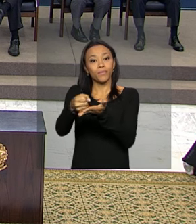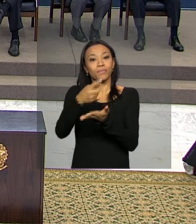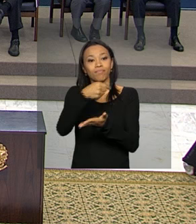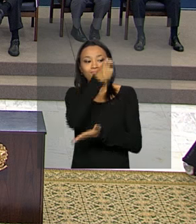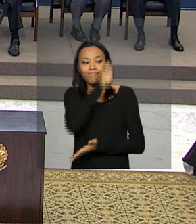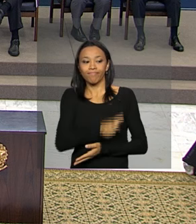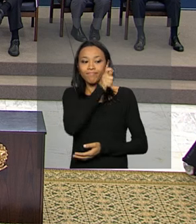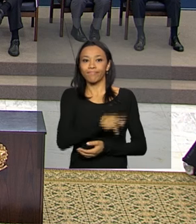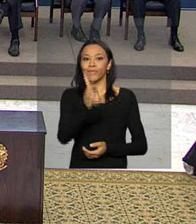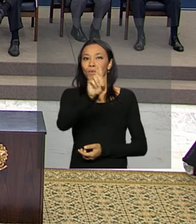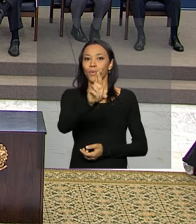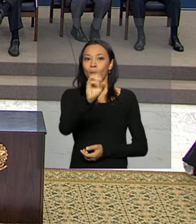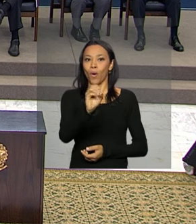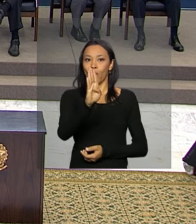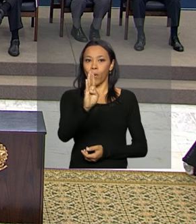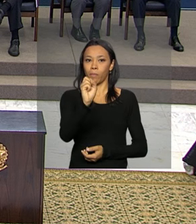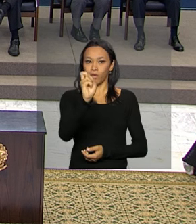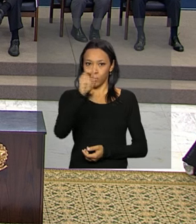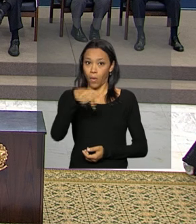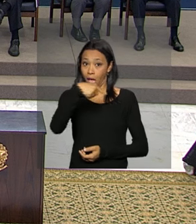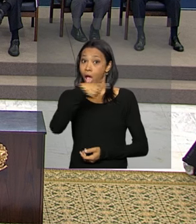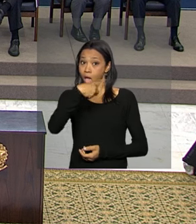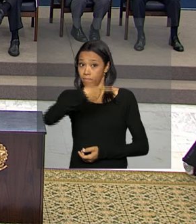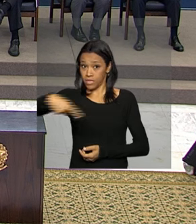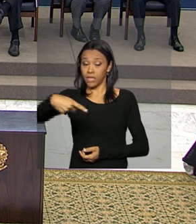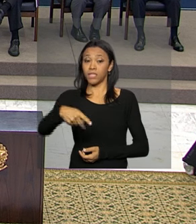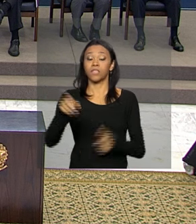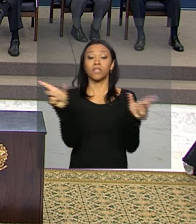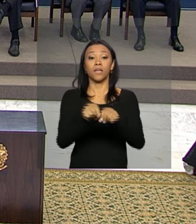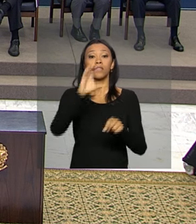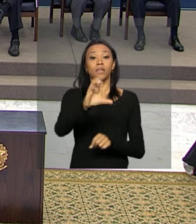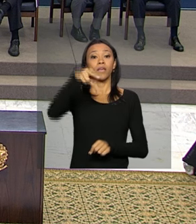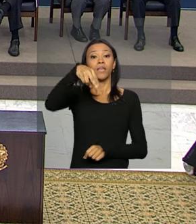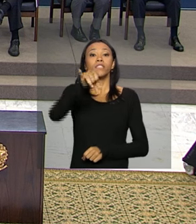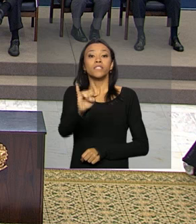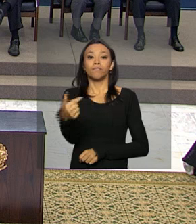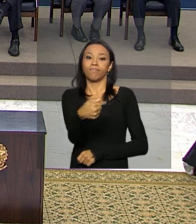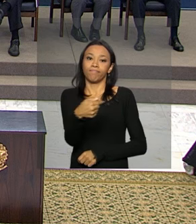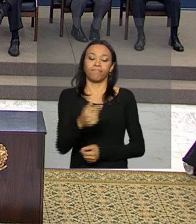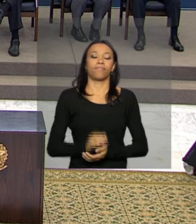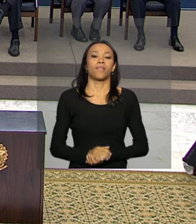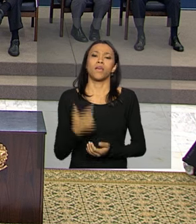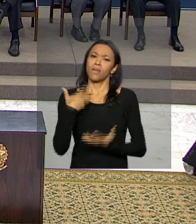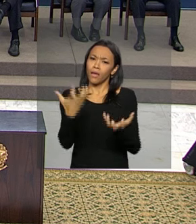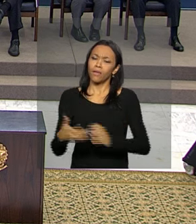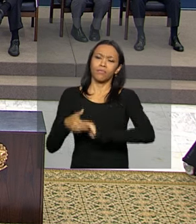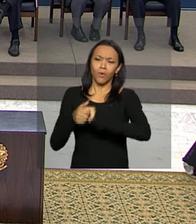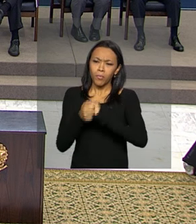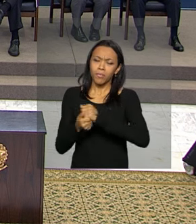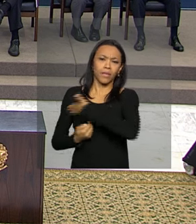Robson, presidente da CNI. Queria cumprimentar também todo o pessoal do